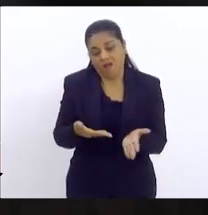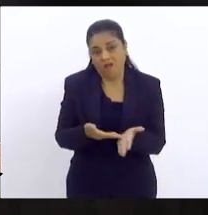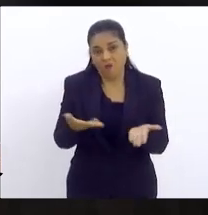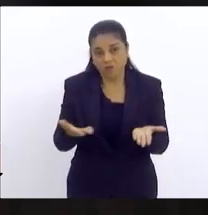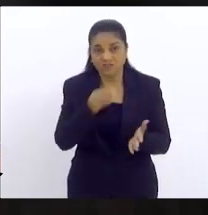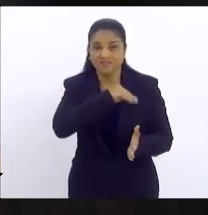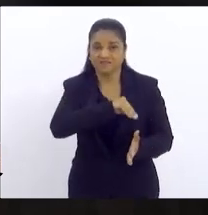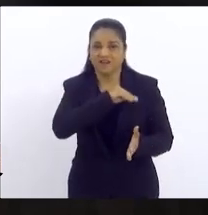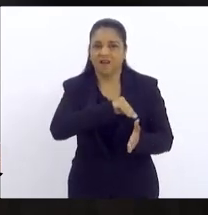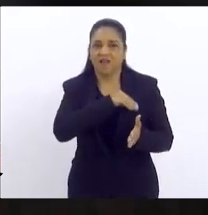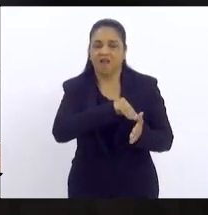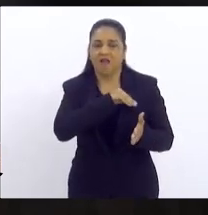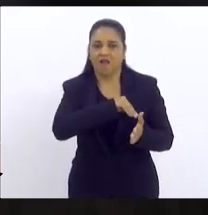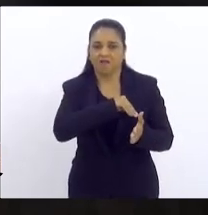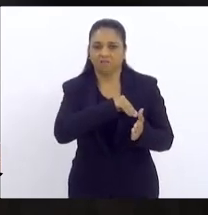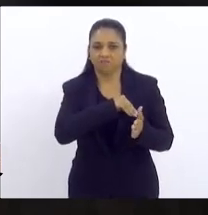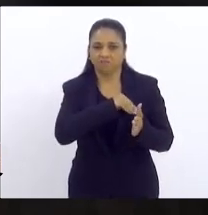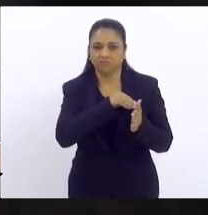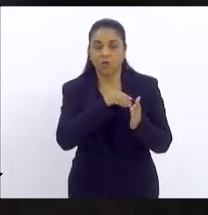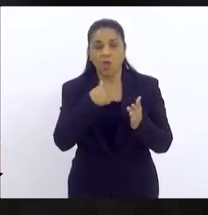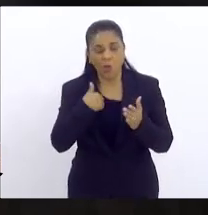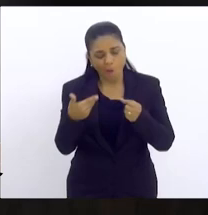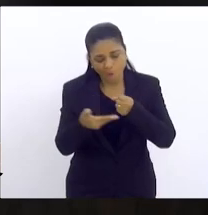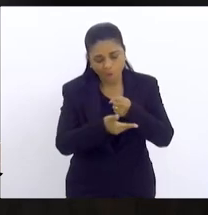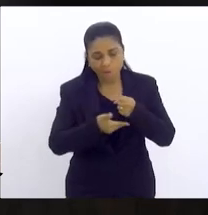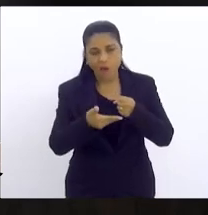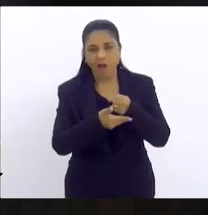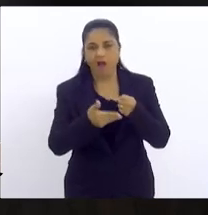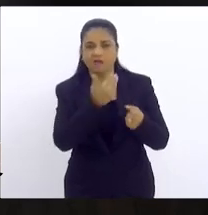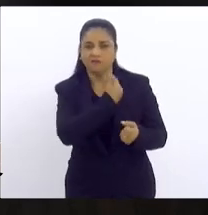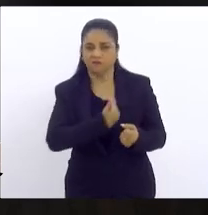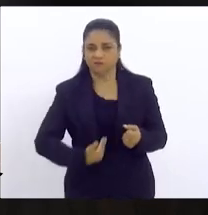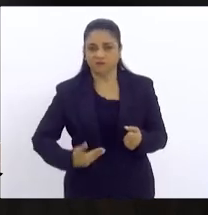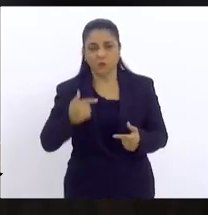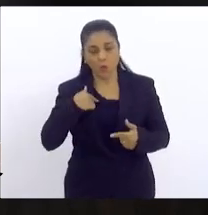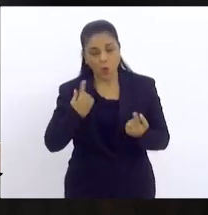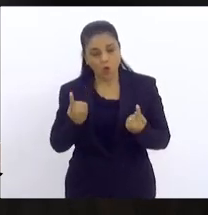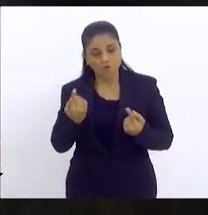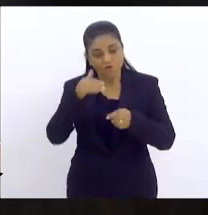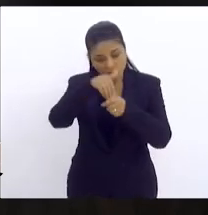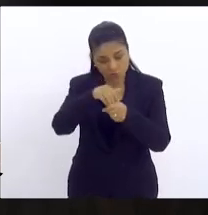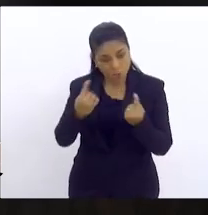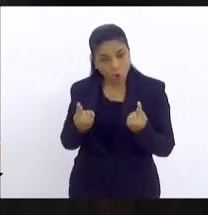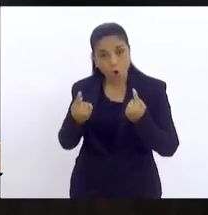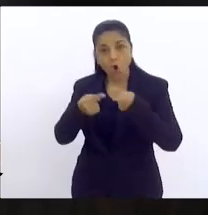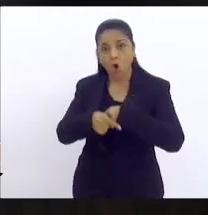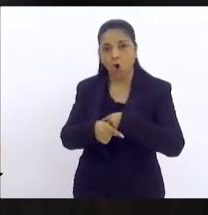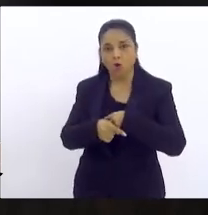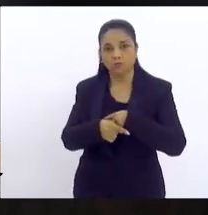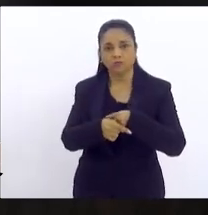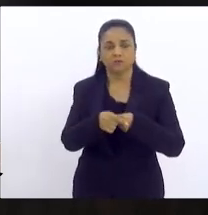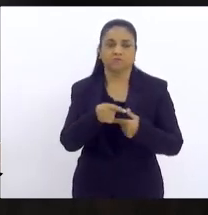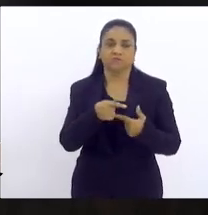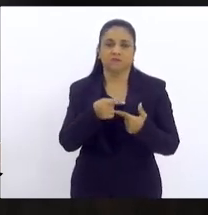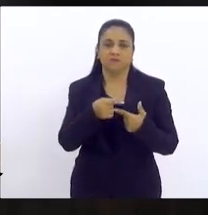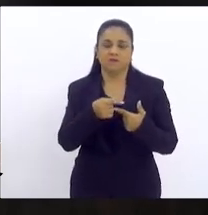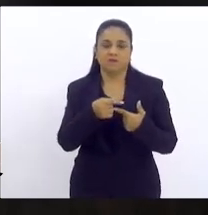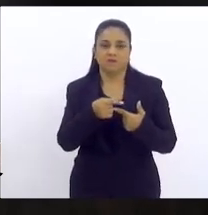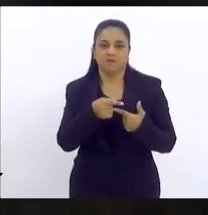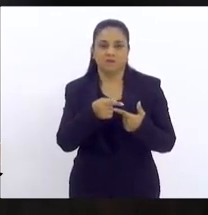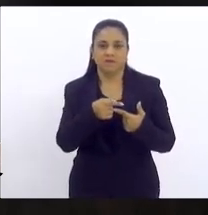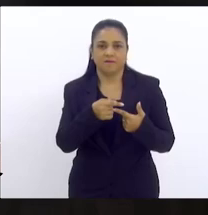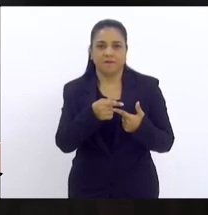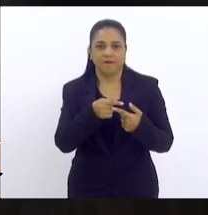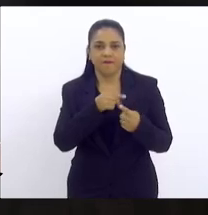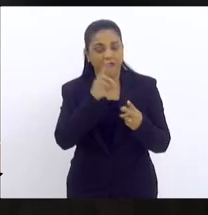melhor eu sou base do governo Eu votei o Roberto votamos contra muitas coisas do governo com relação à polícia